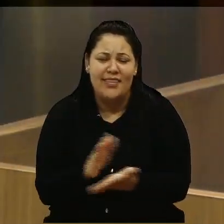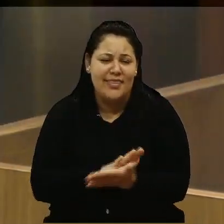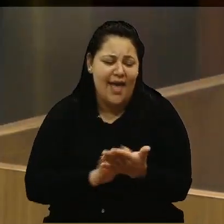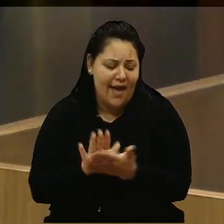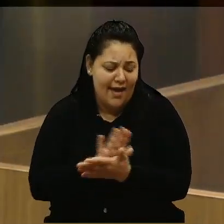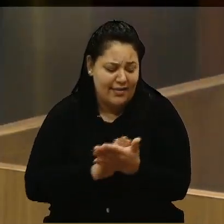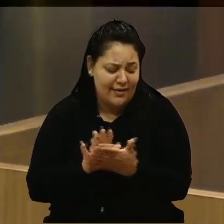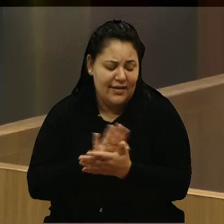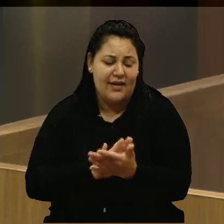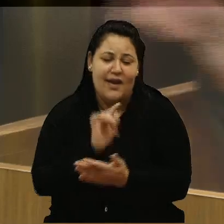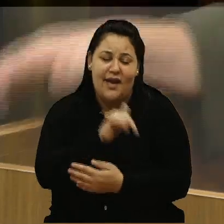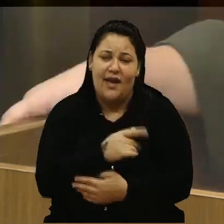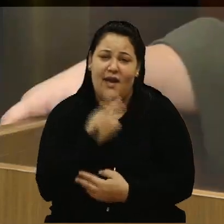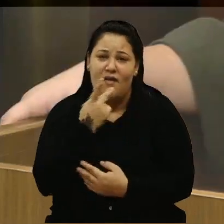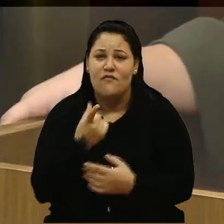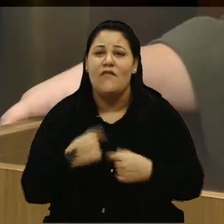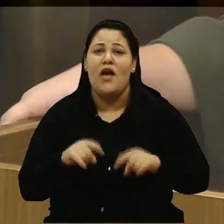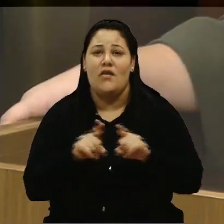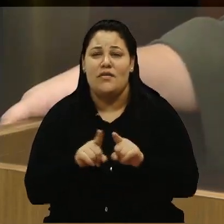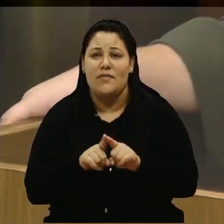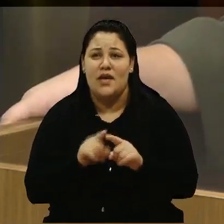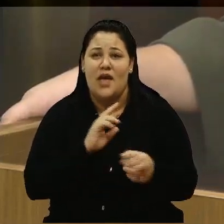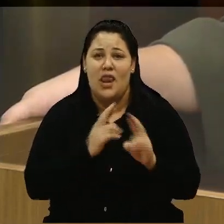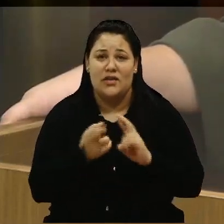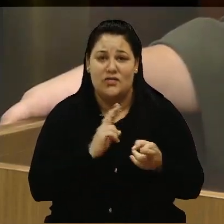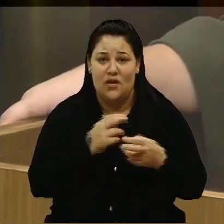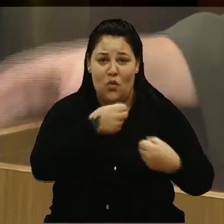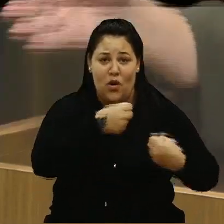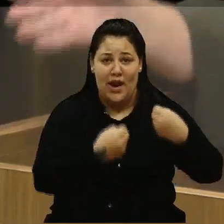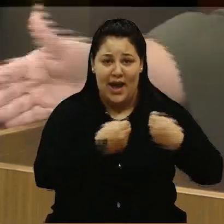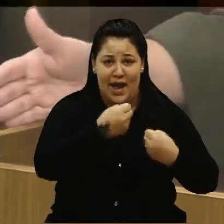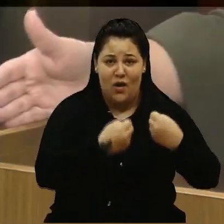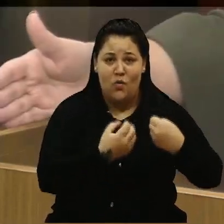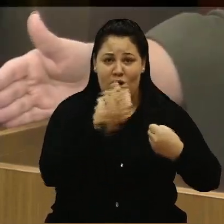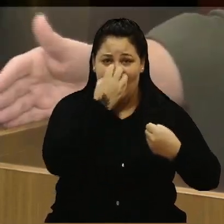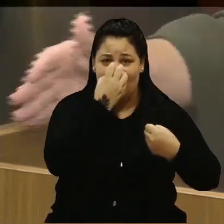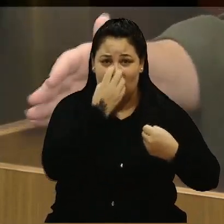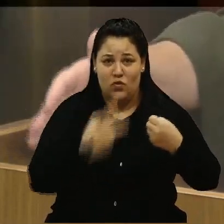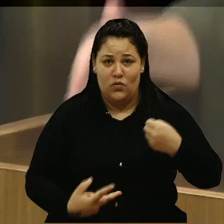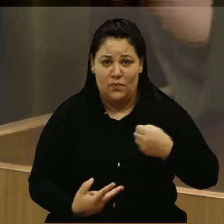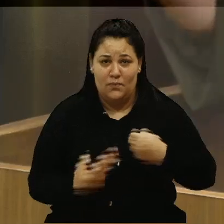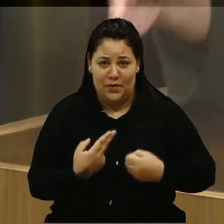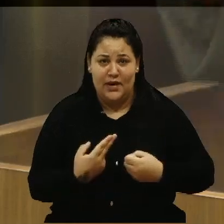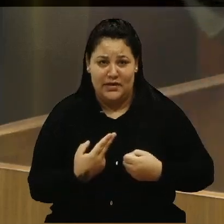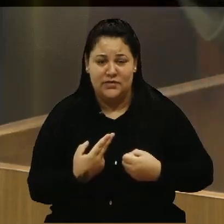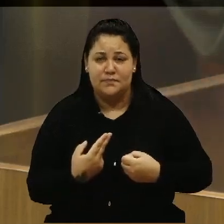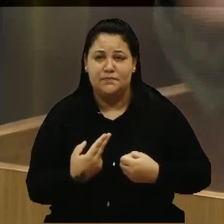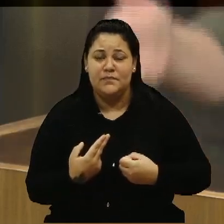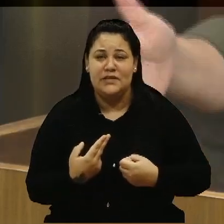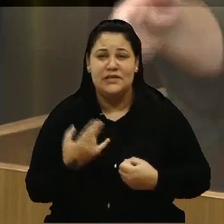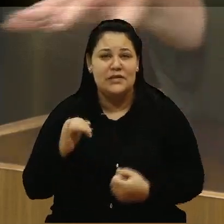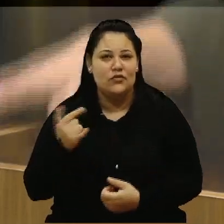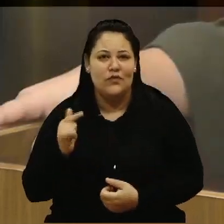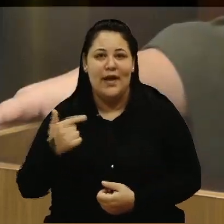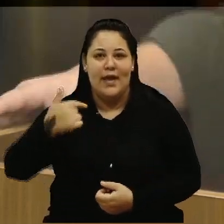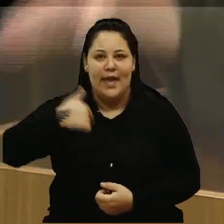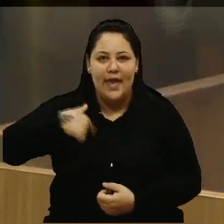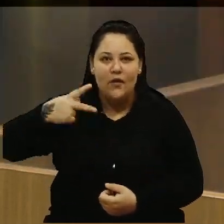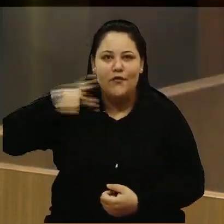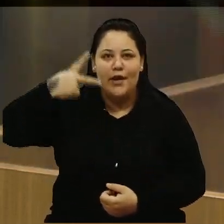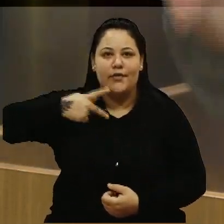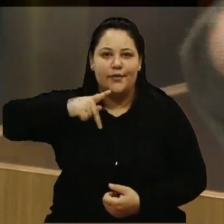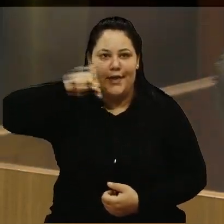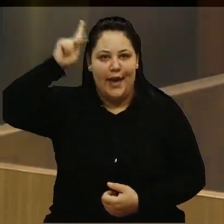E aqui eu falo também da questão do castramóvel, que se não fosse eu e o vereador Iago